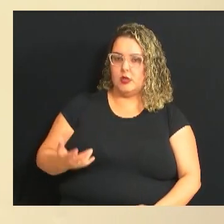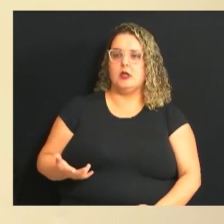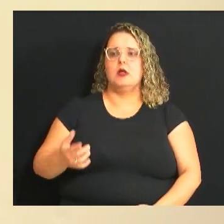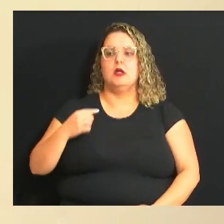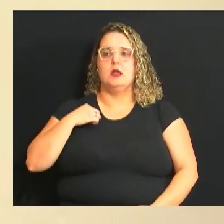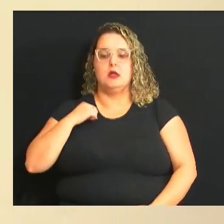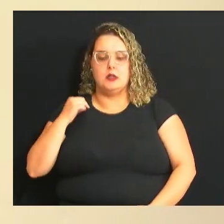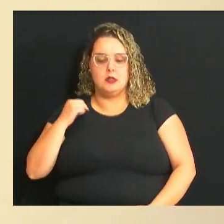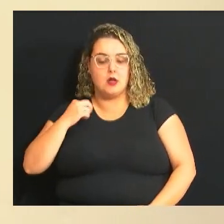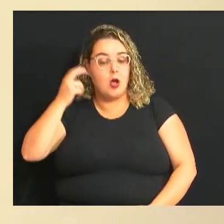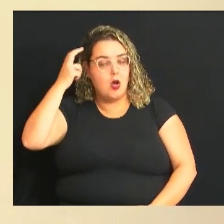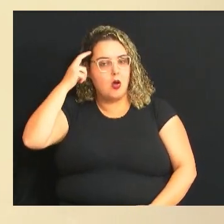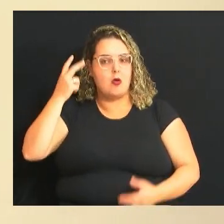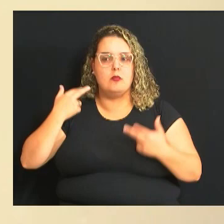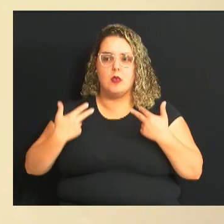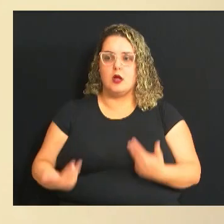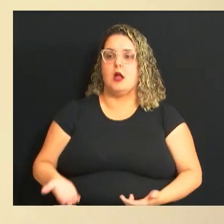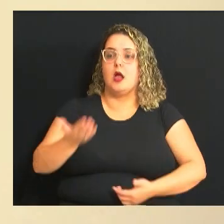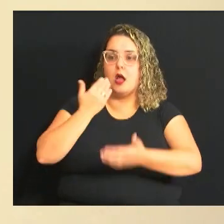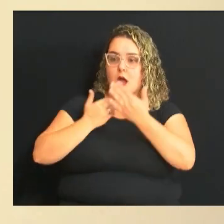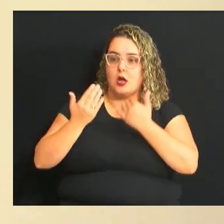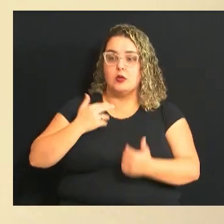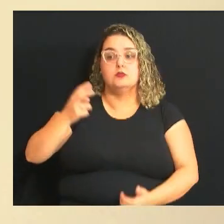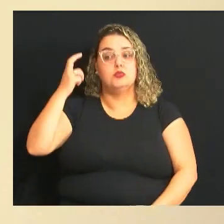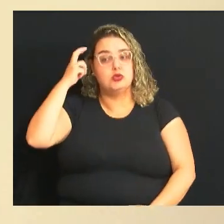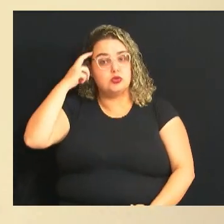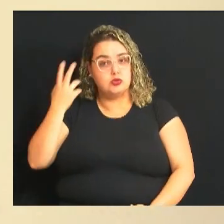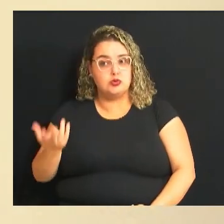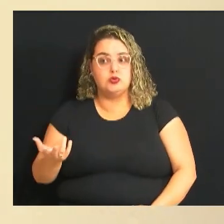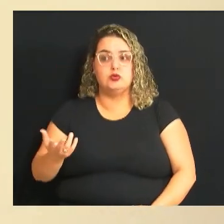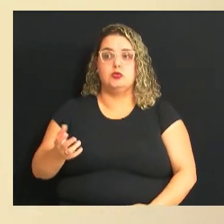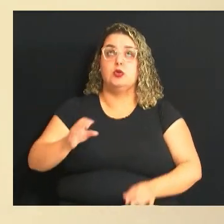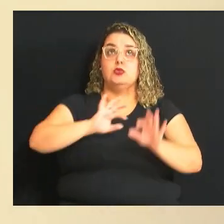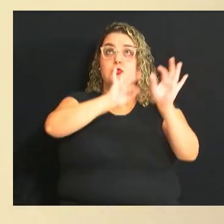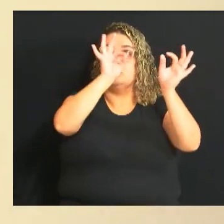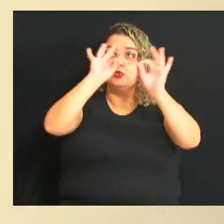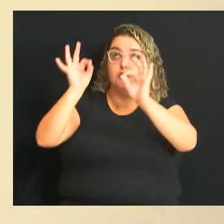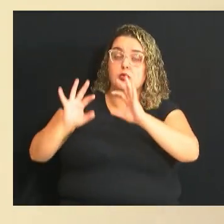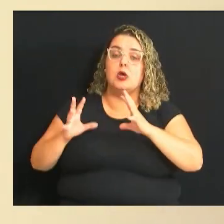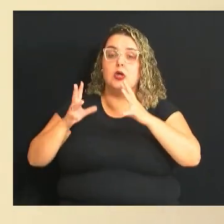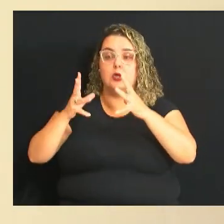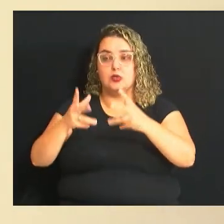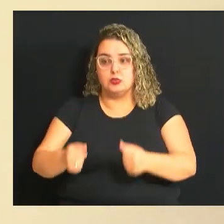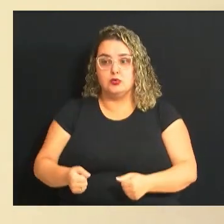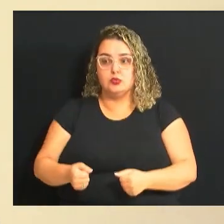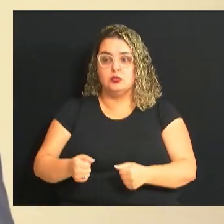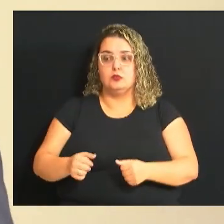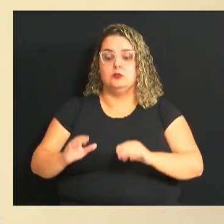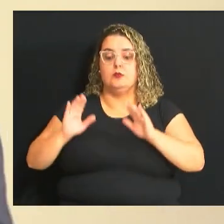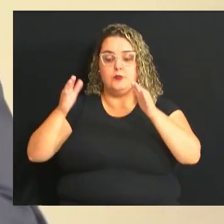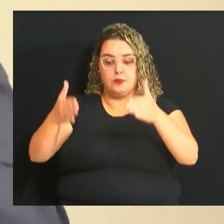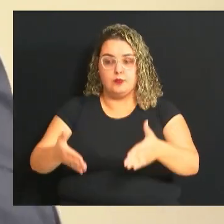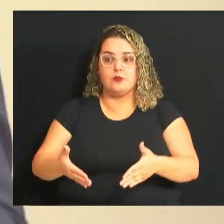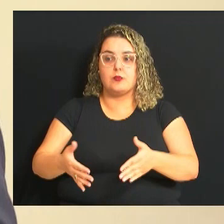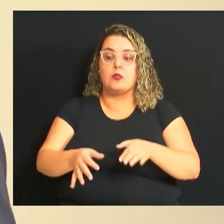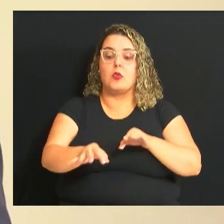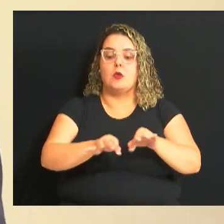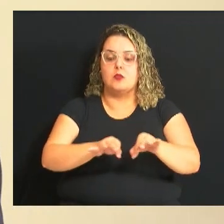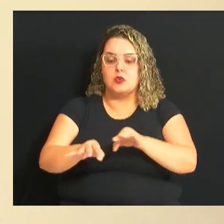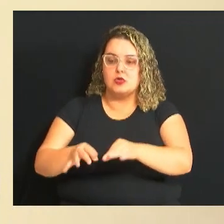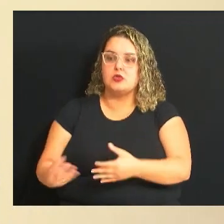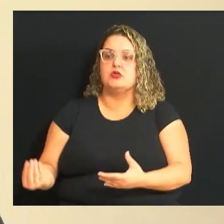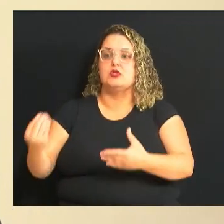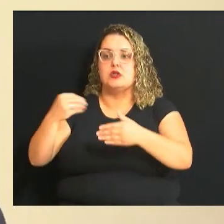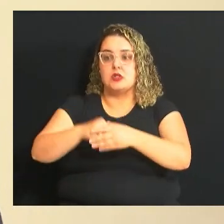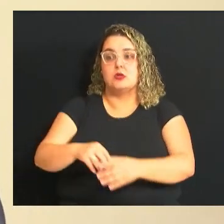se tem as culturas de vestimenta tem as culturas de comida tem as culturas de enfeites e tudo isso está